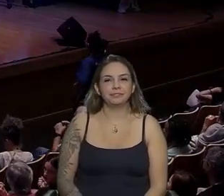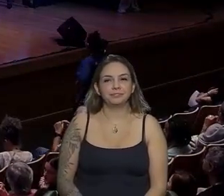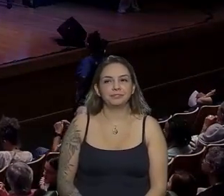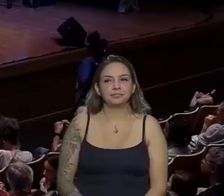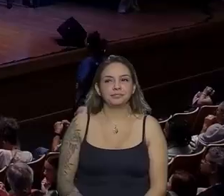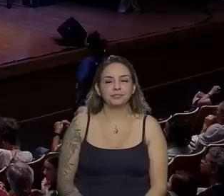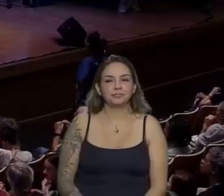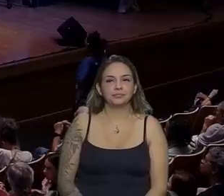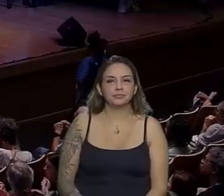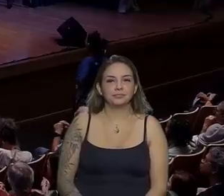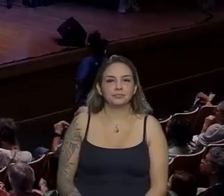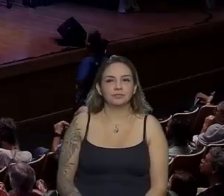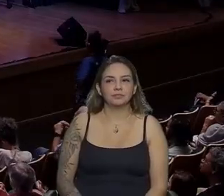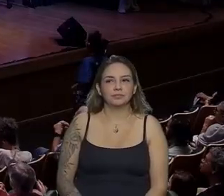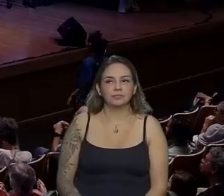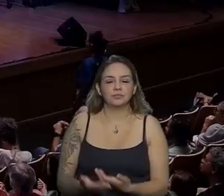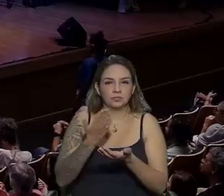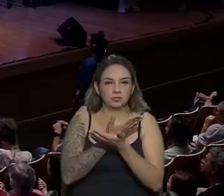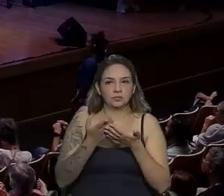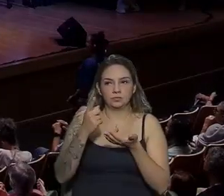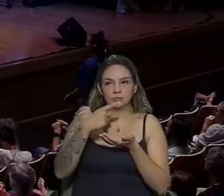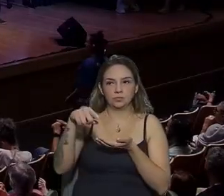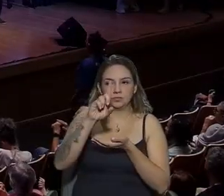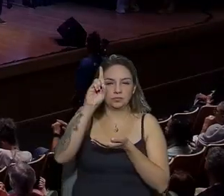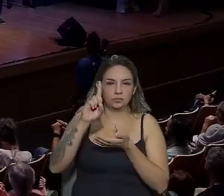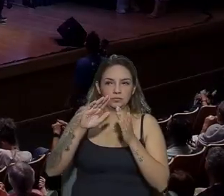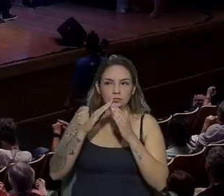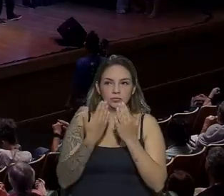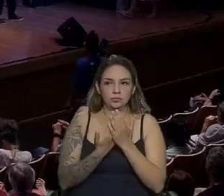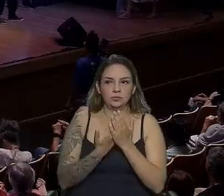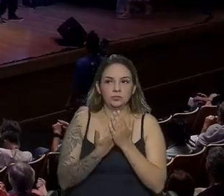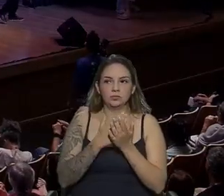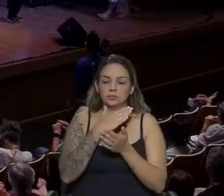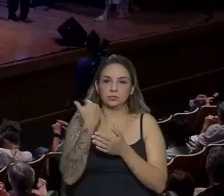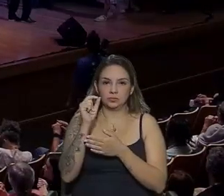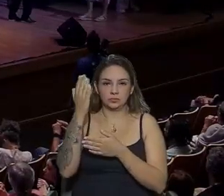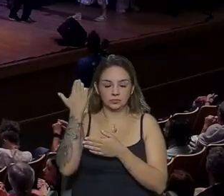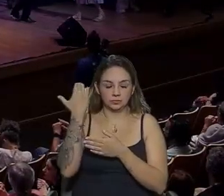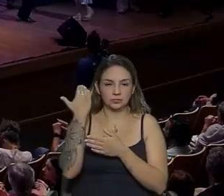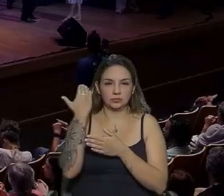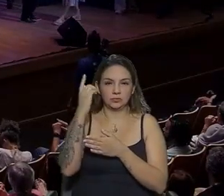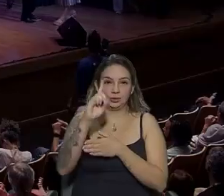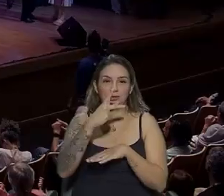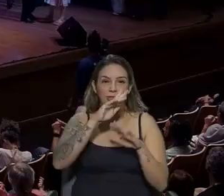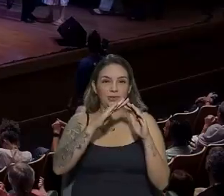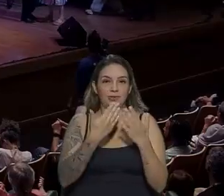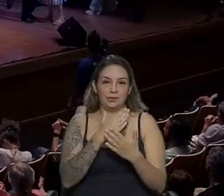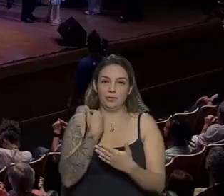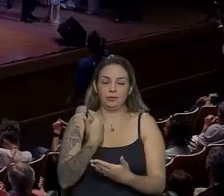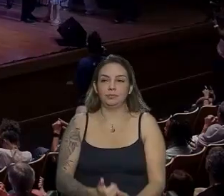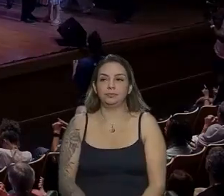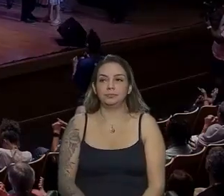A gente registra os nossos sentimentos pela perda de vocês, a diretora do Colégio Atena, que faleceu recentemente.